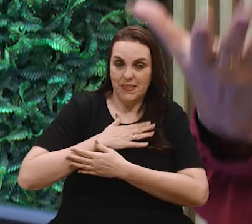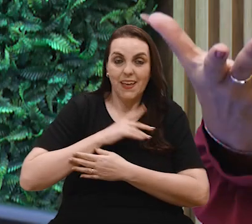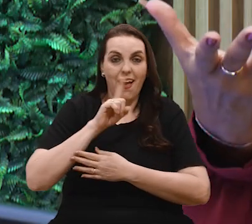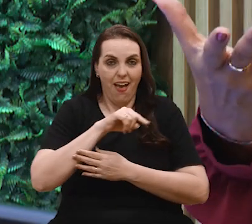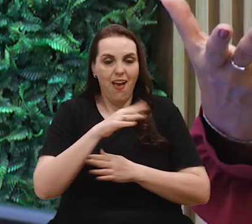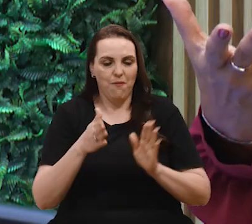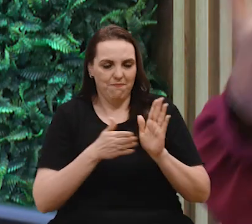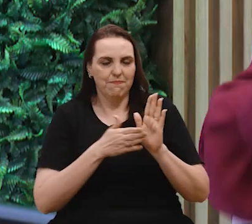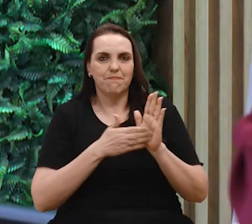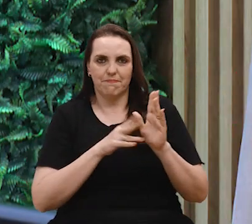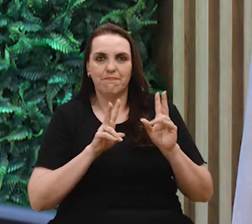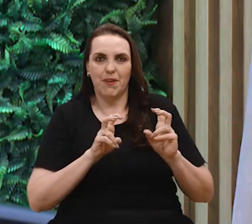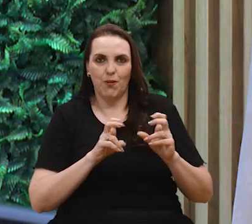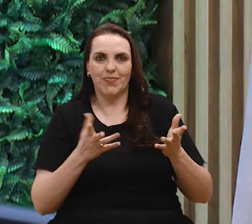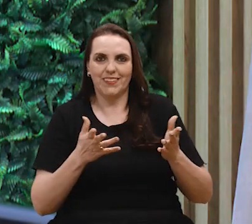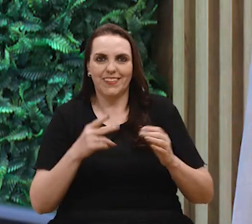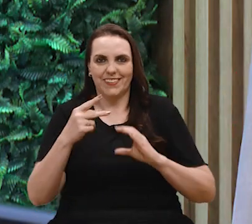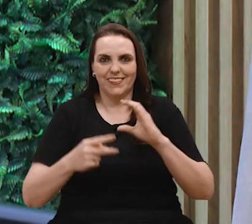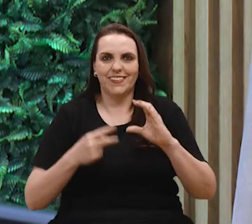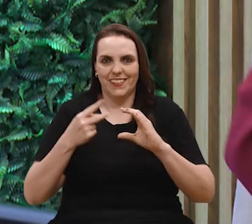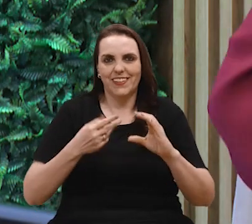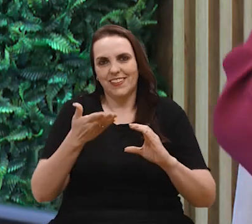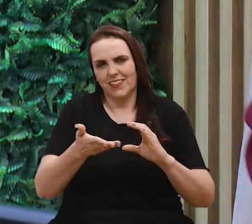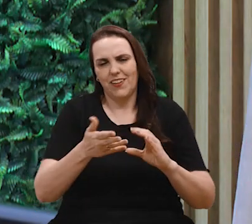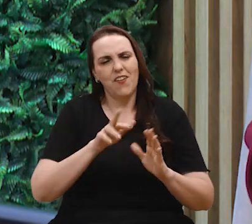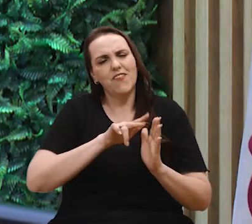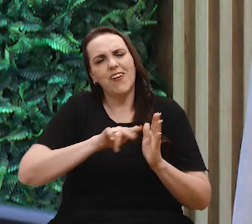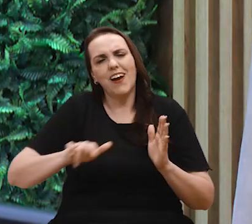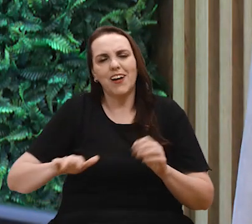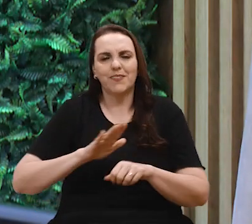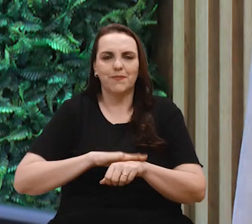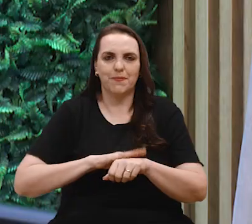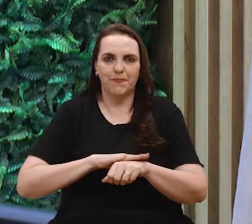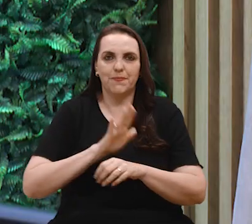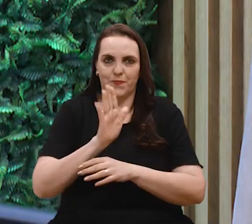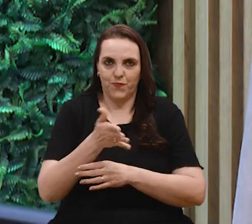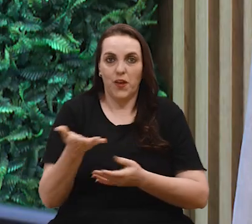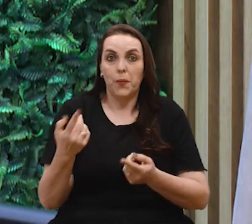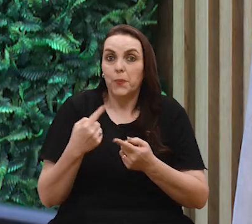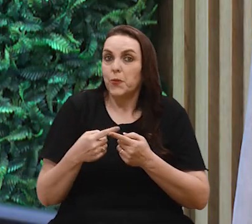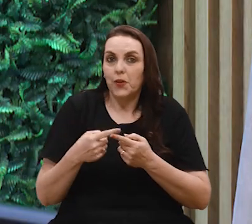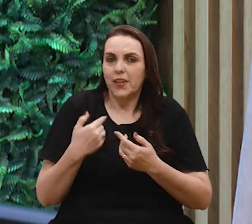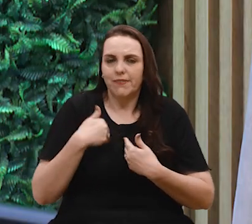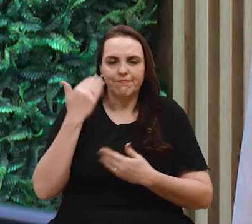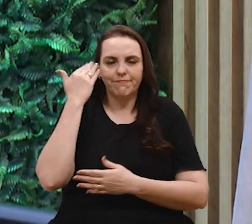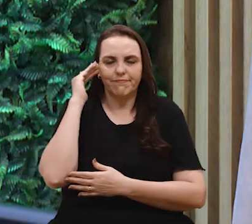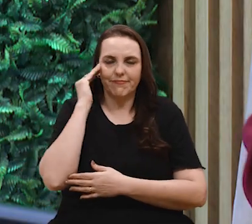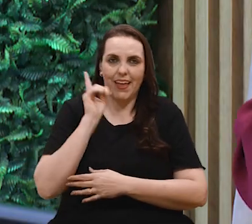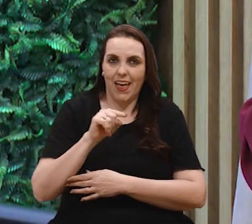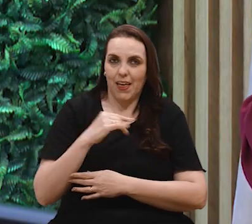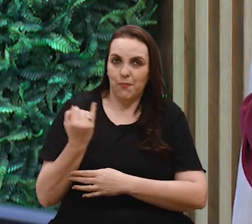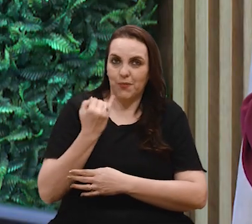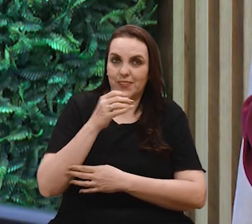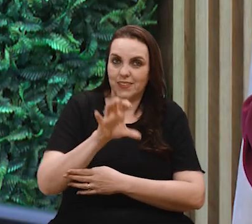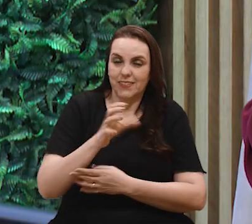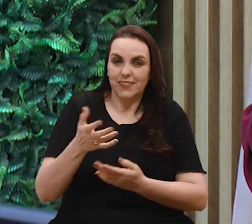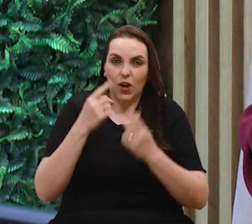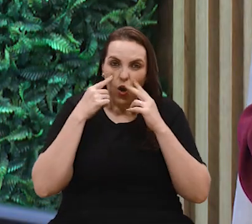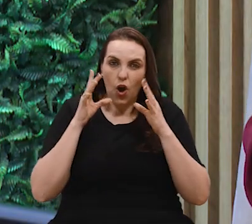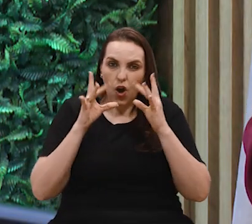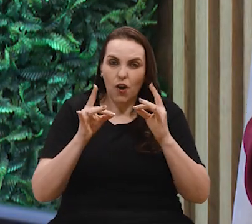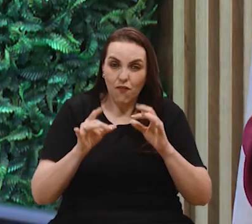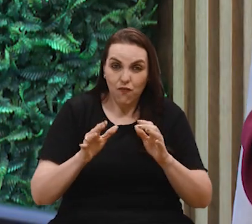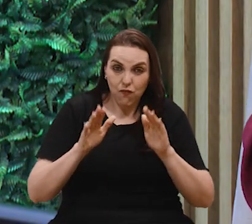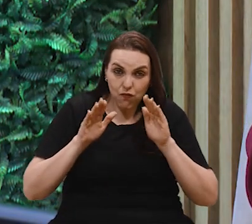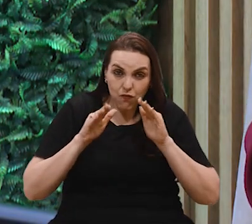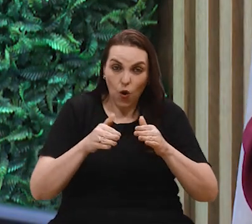de uma pauta que a gente traz aqui para a Câmara de Vereadores e já trouxe em vários momentos, porque eu entendo que é isso, a gente precisa estar com um olhar